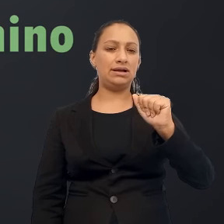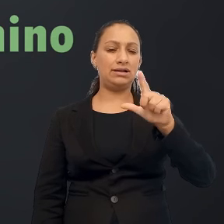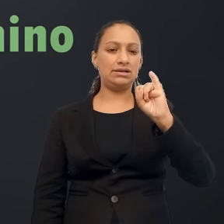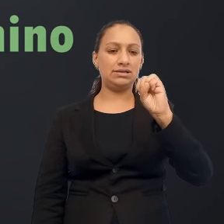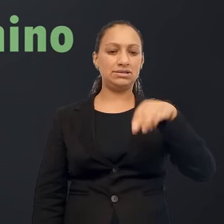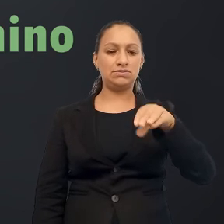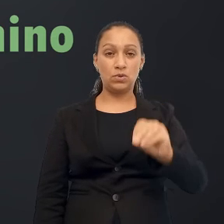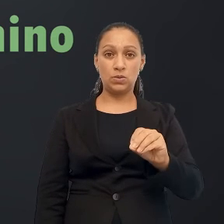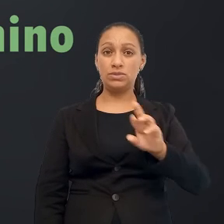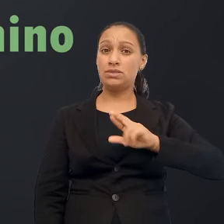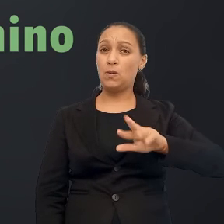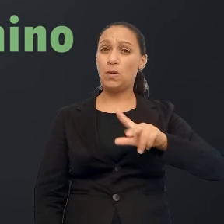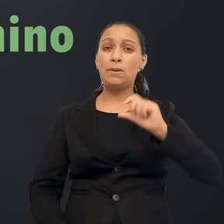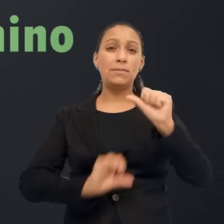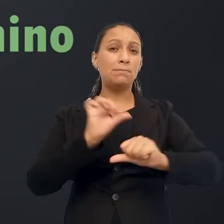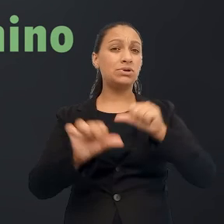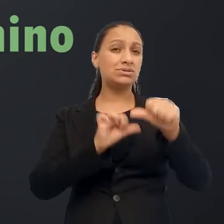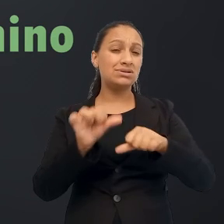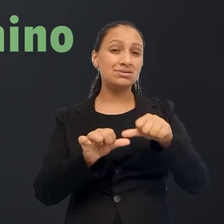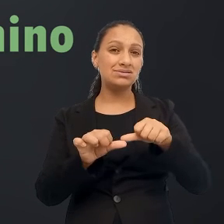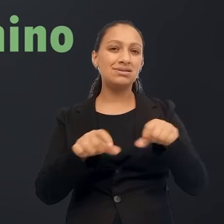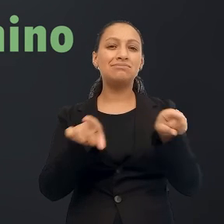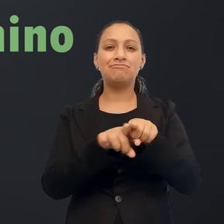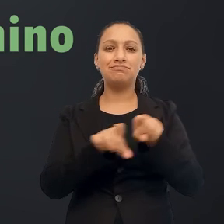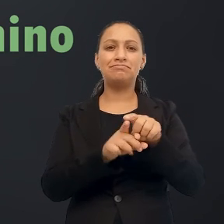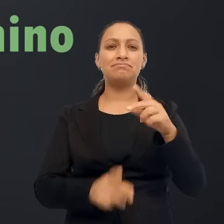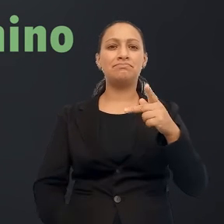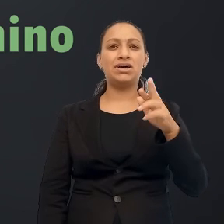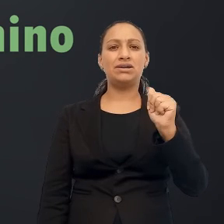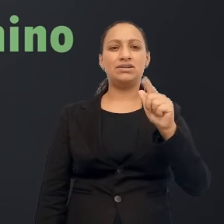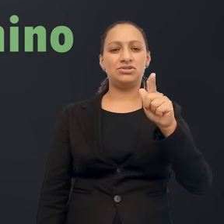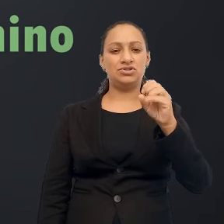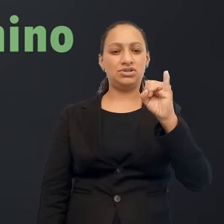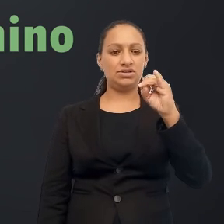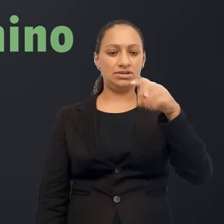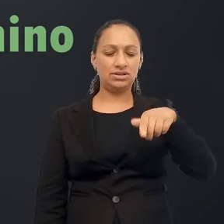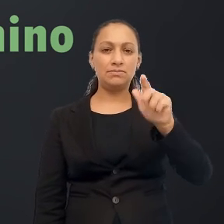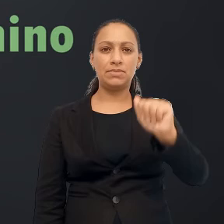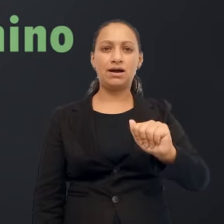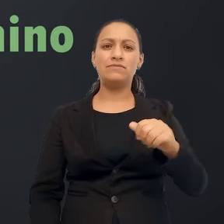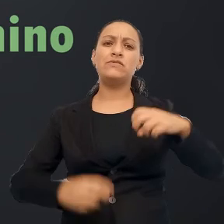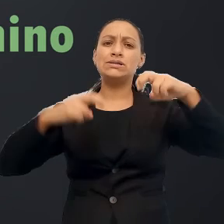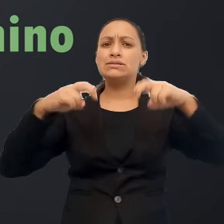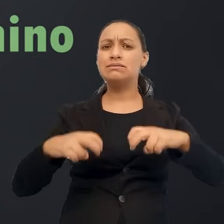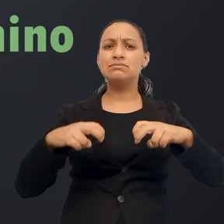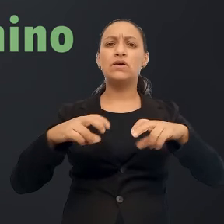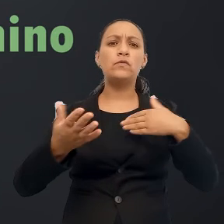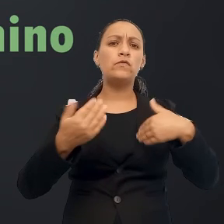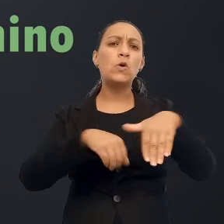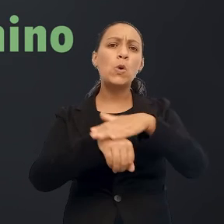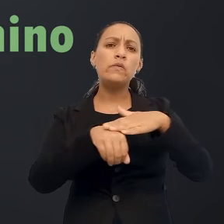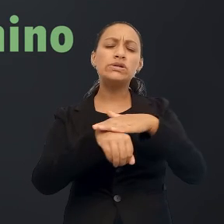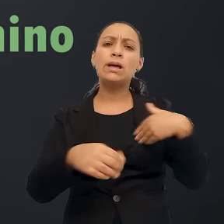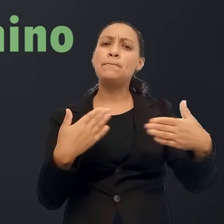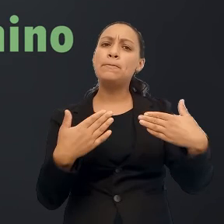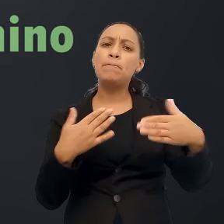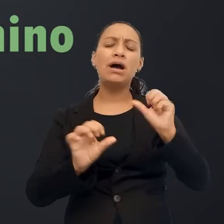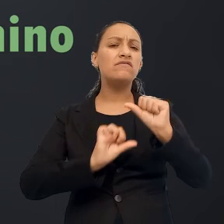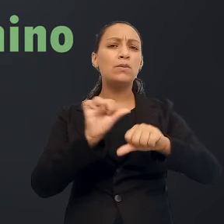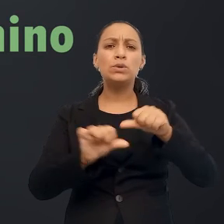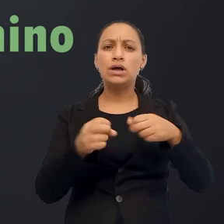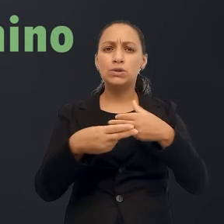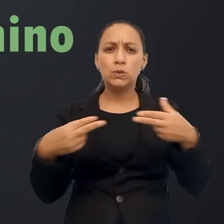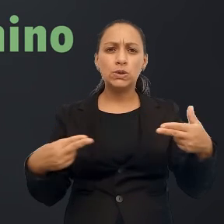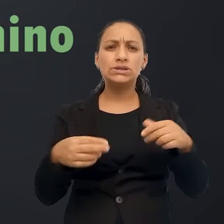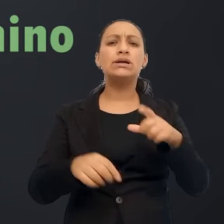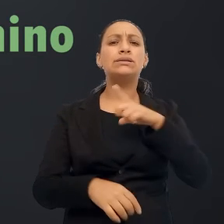ela não é só uma mudança de paradigma no sentido de que a gente vai sentar e vai conversar que as coisas vão mudar. A gente tem um